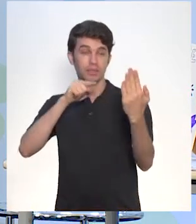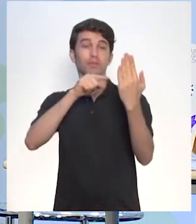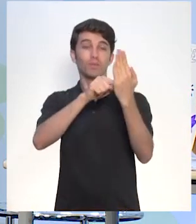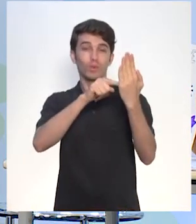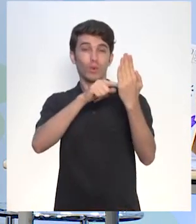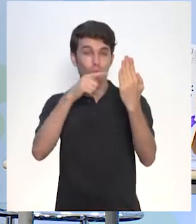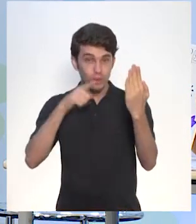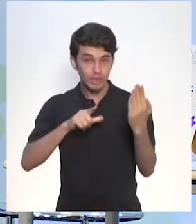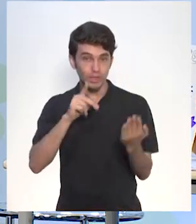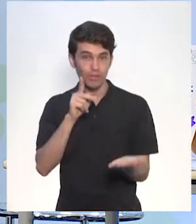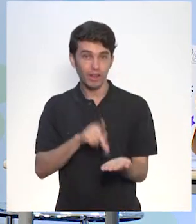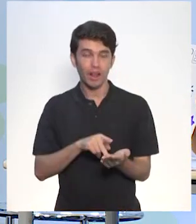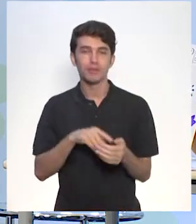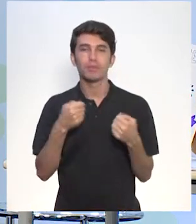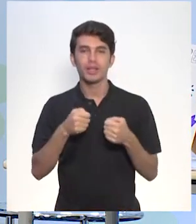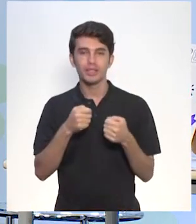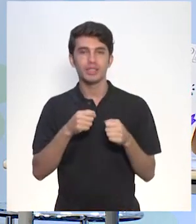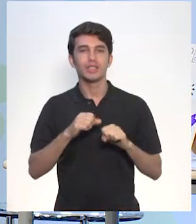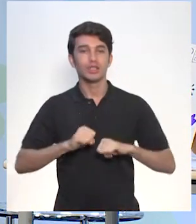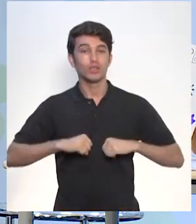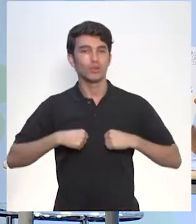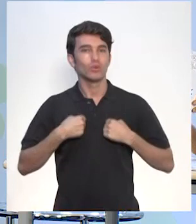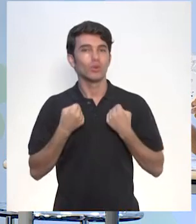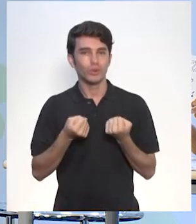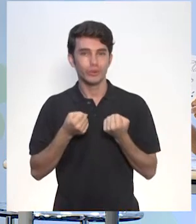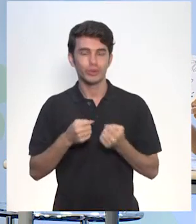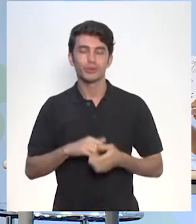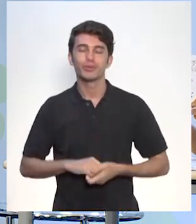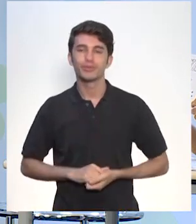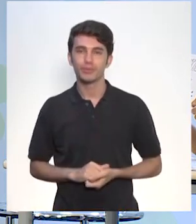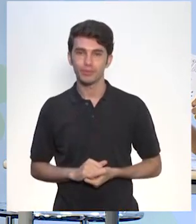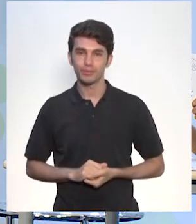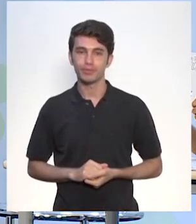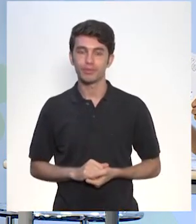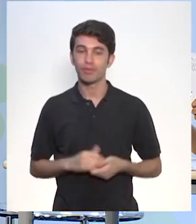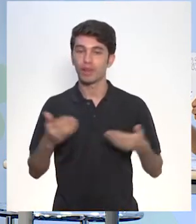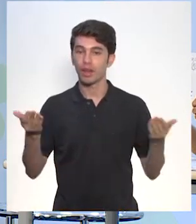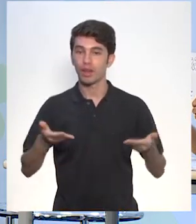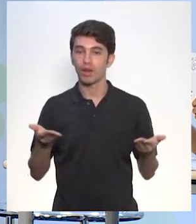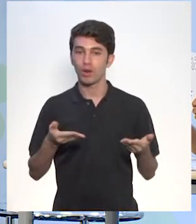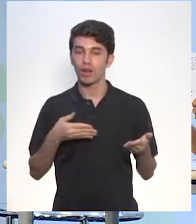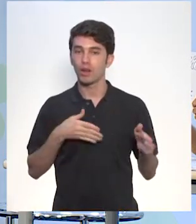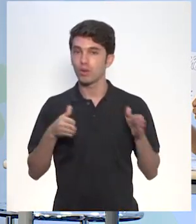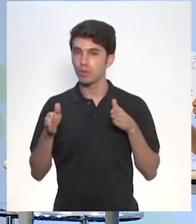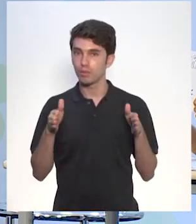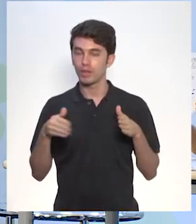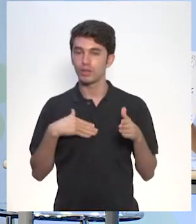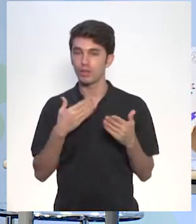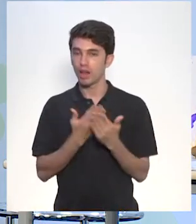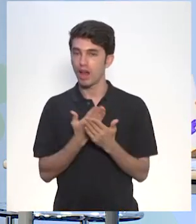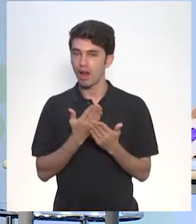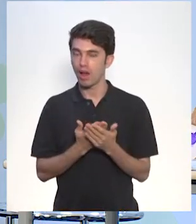é preciso tirá-lo do papel. Agora, é o momento da nossa aula. Tem professor com dúvida